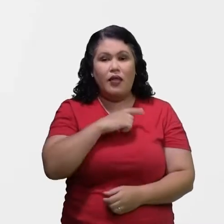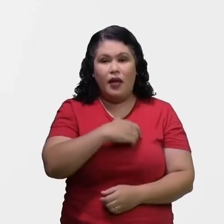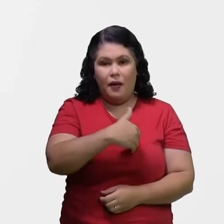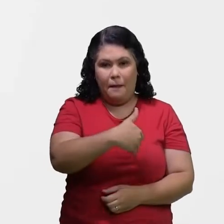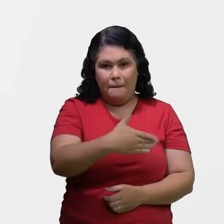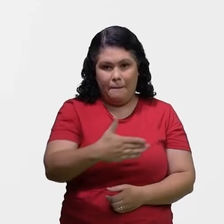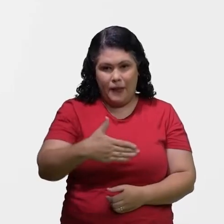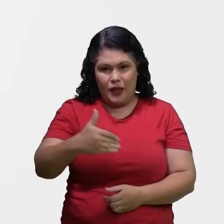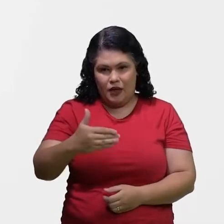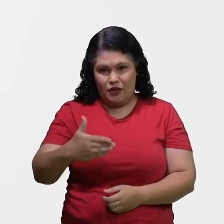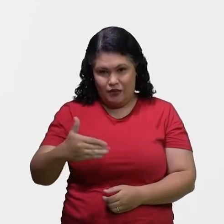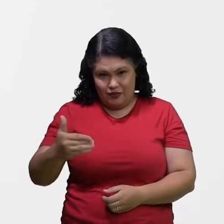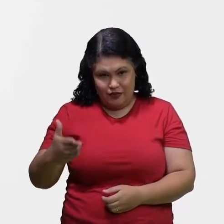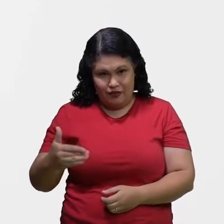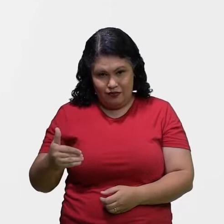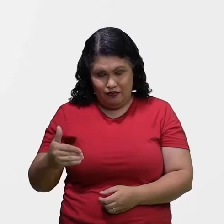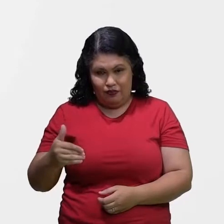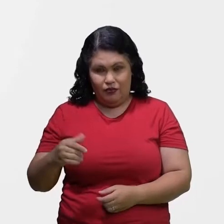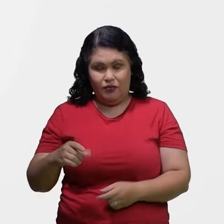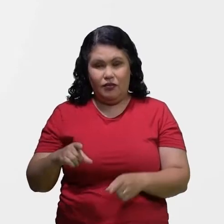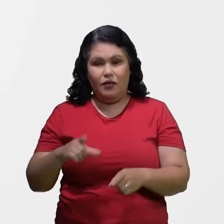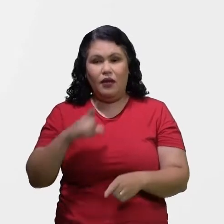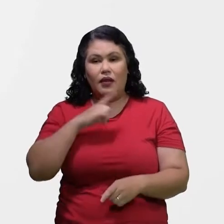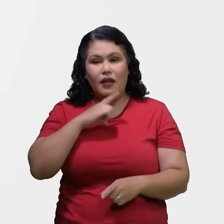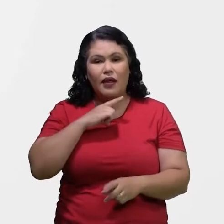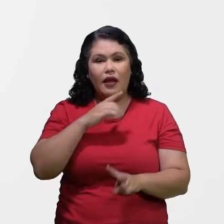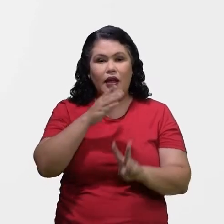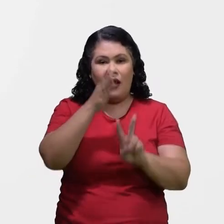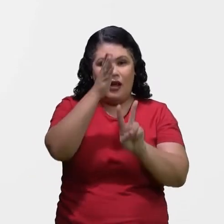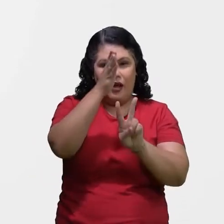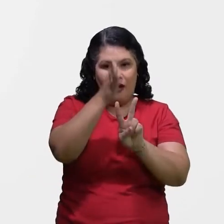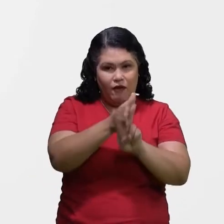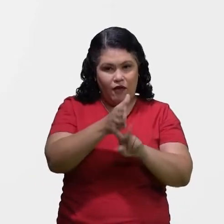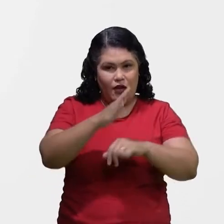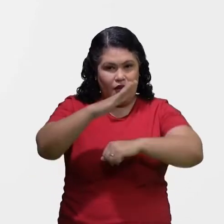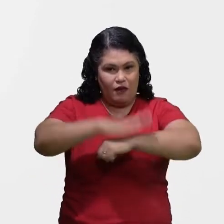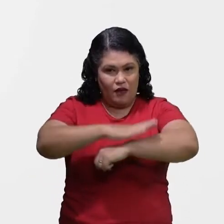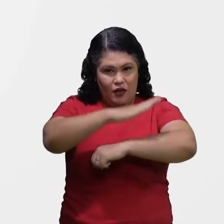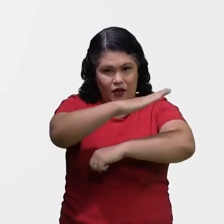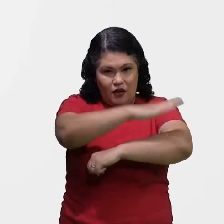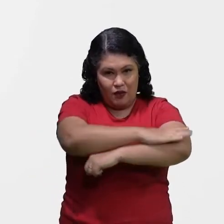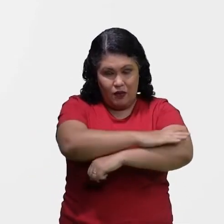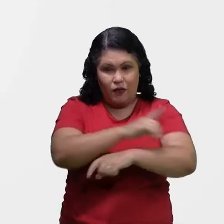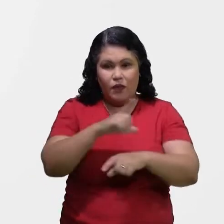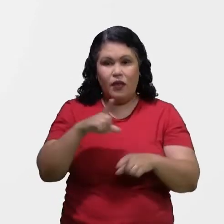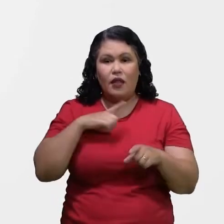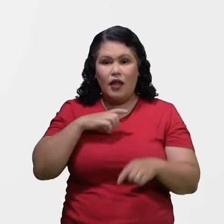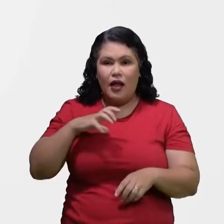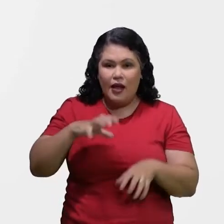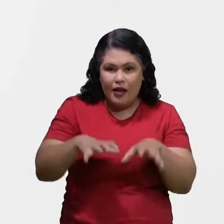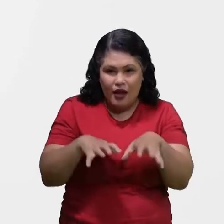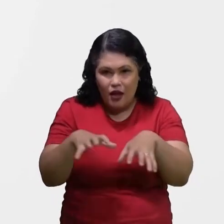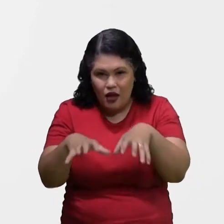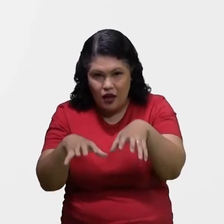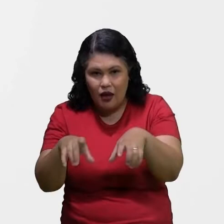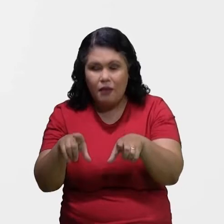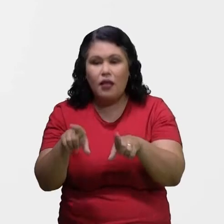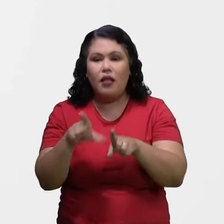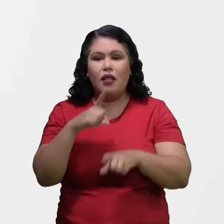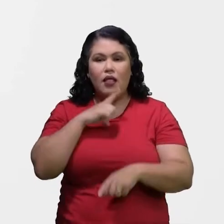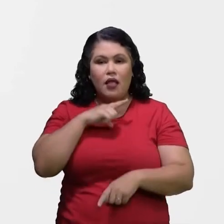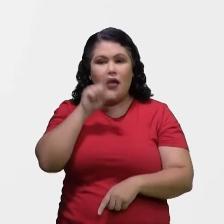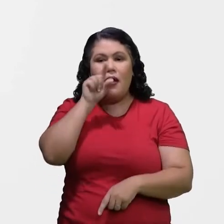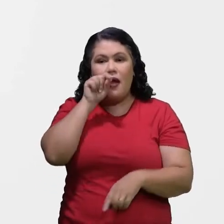peixes, os anfíbios, os répteis, as aves e os mamíferos,